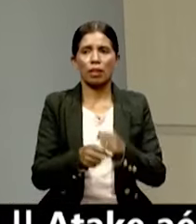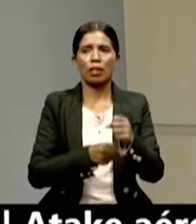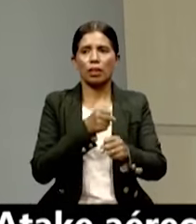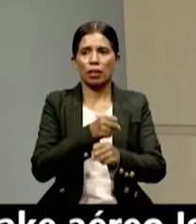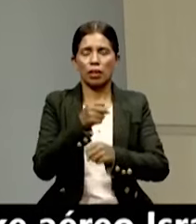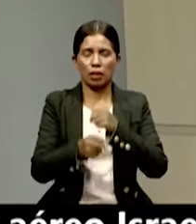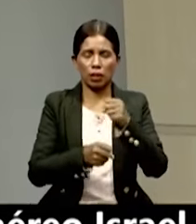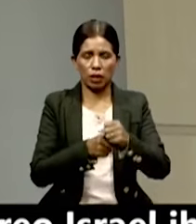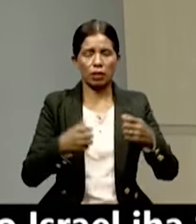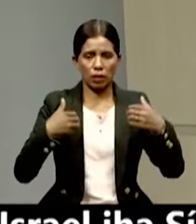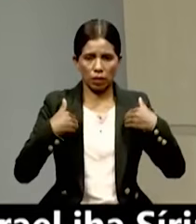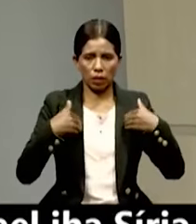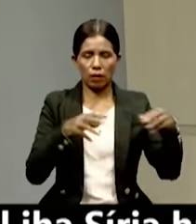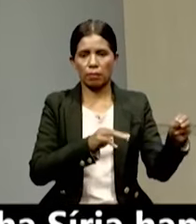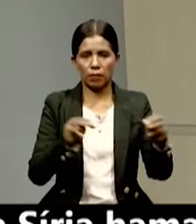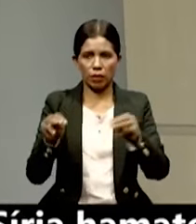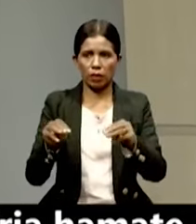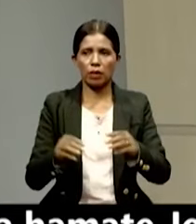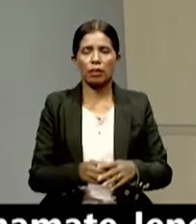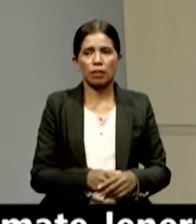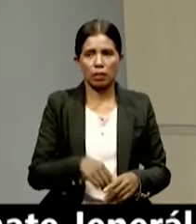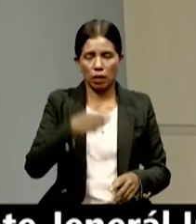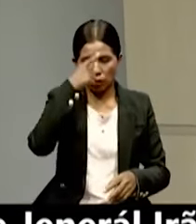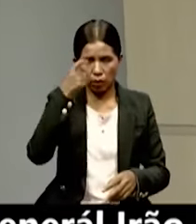ia mudança. Nebe tamba